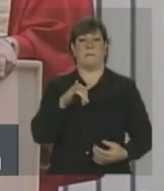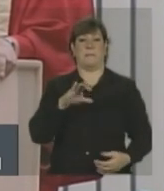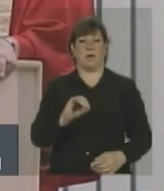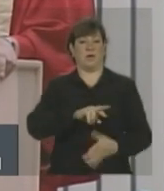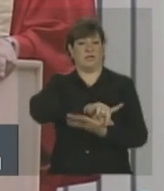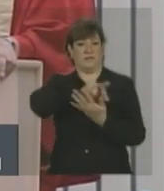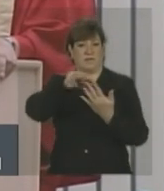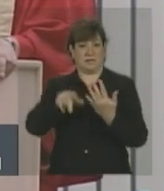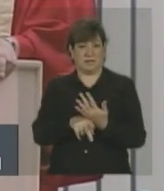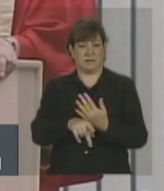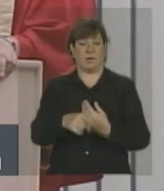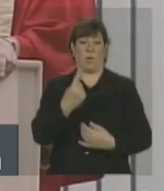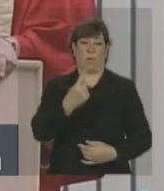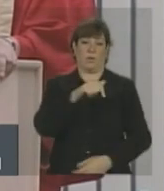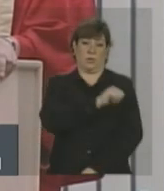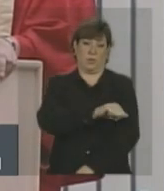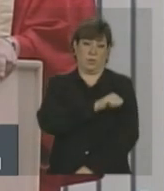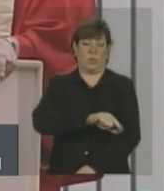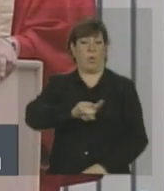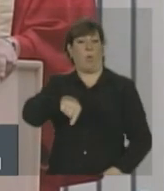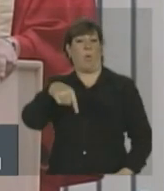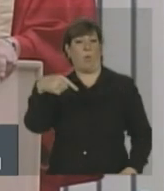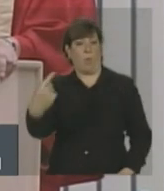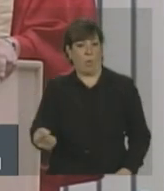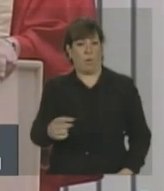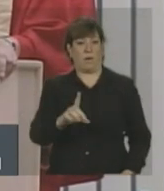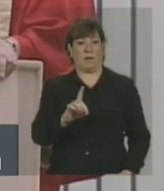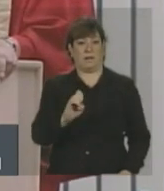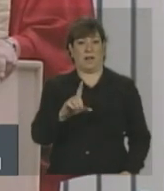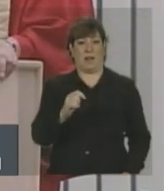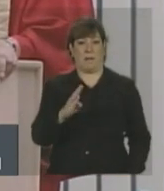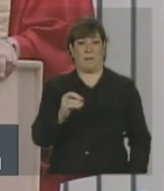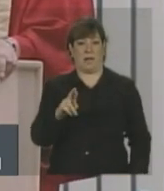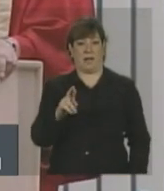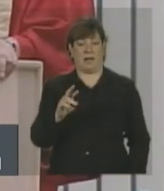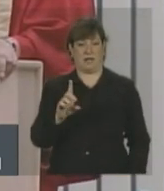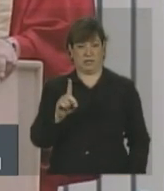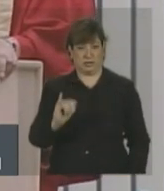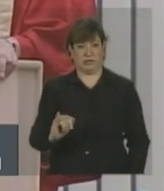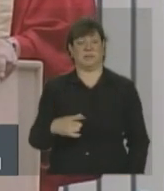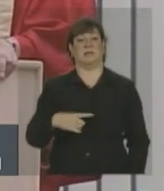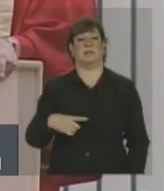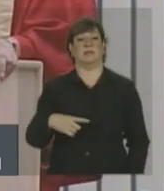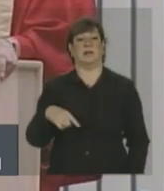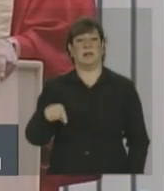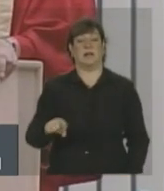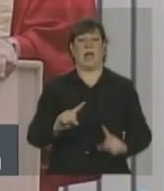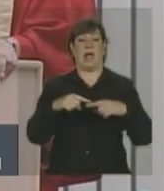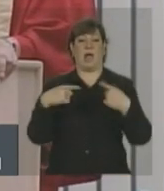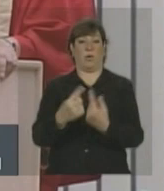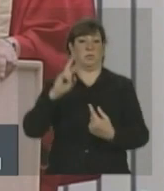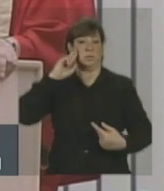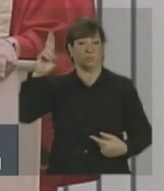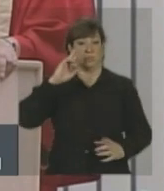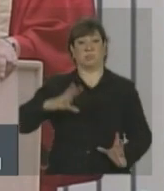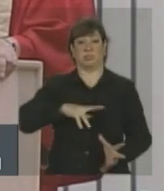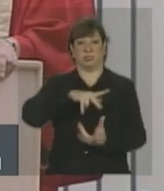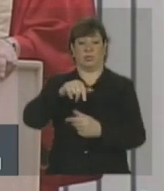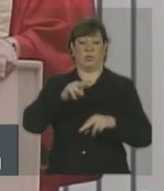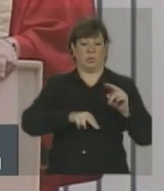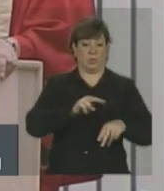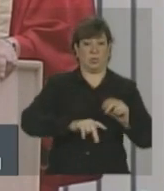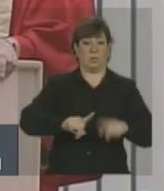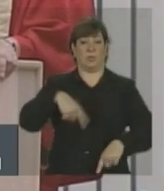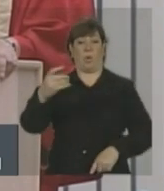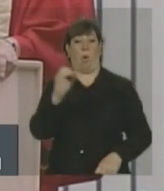Biodiversidade, uma no Rio e outra em Hyderabad, reunirá os líderes mundiais em junho e